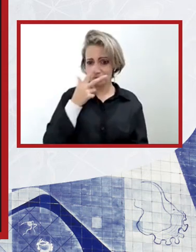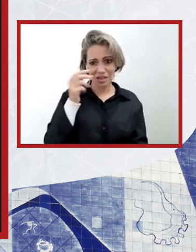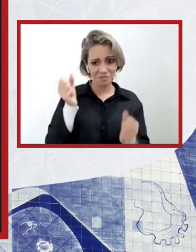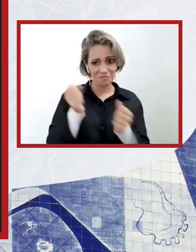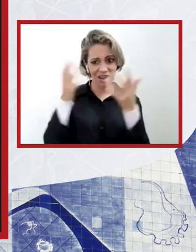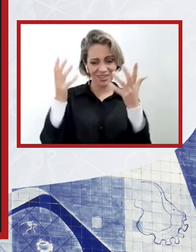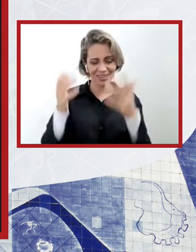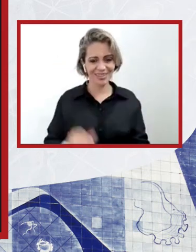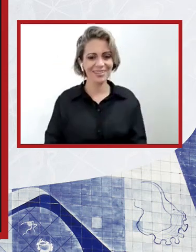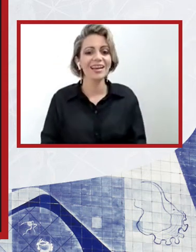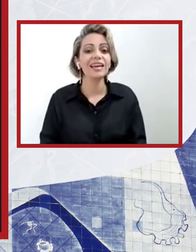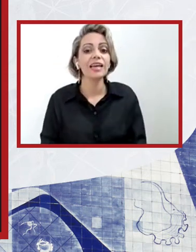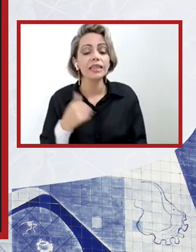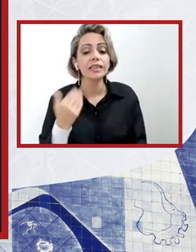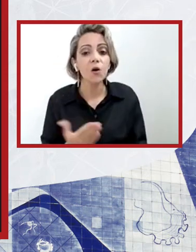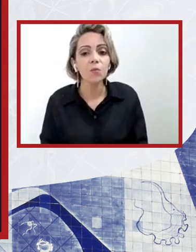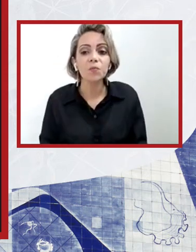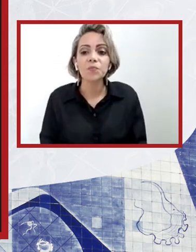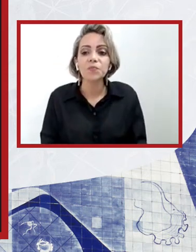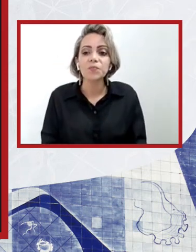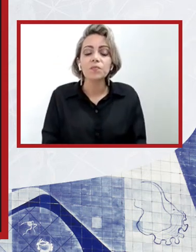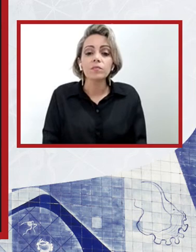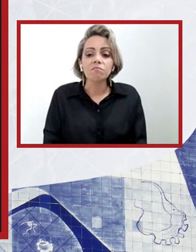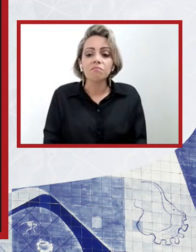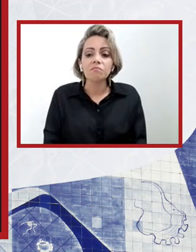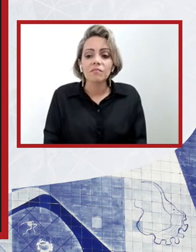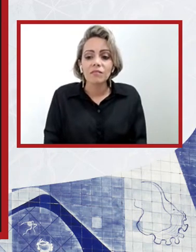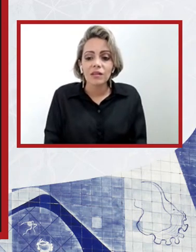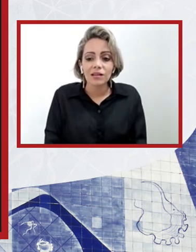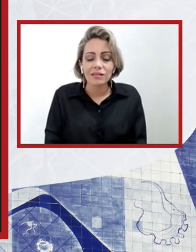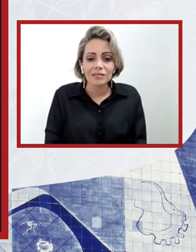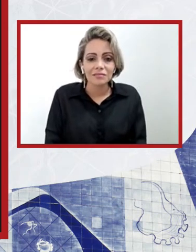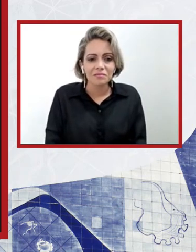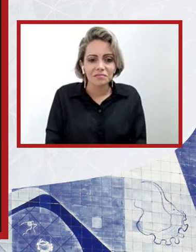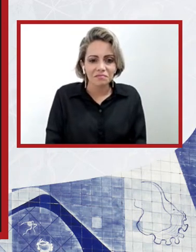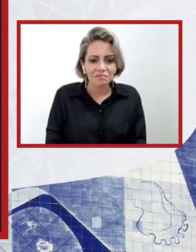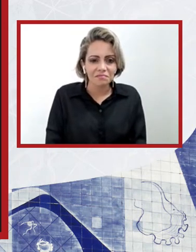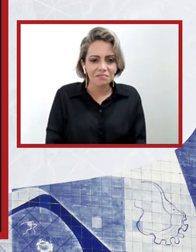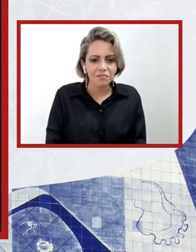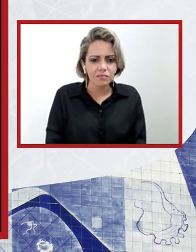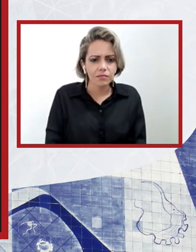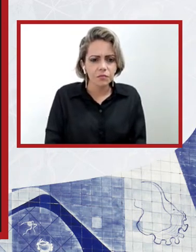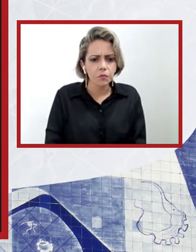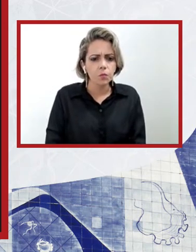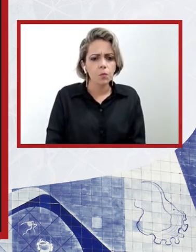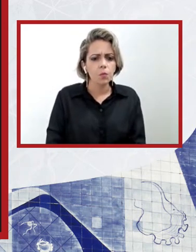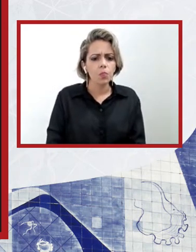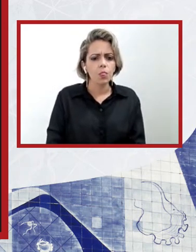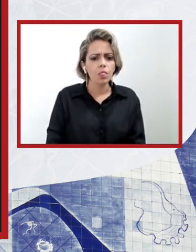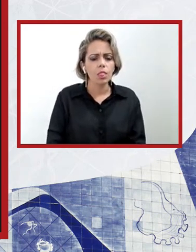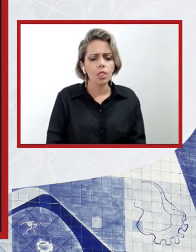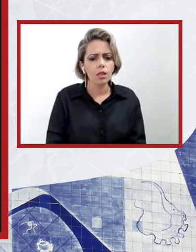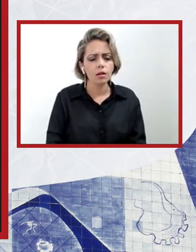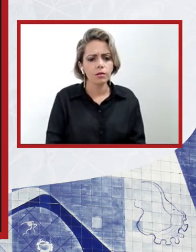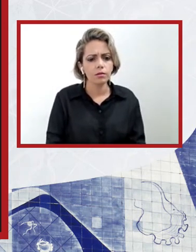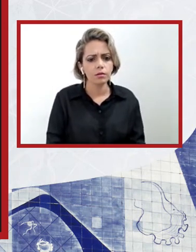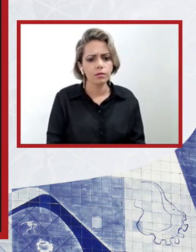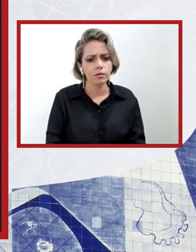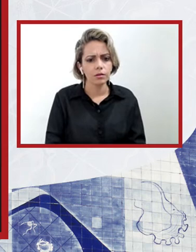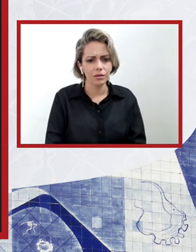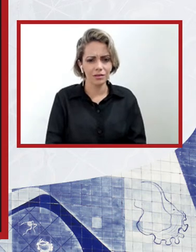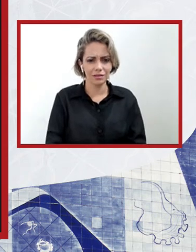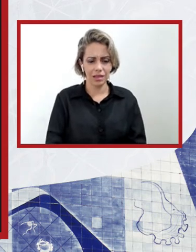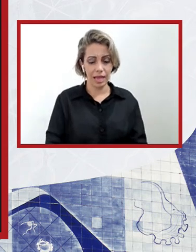Então, com isso em mente, vamos lá. A universidade